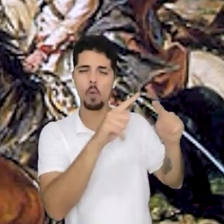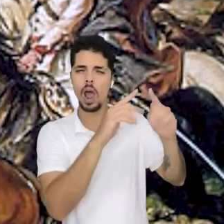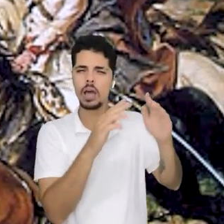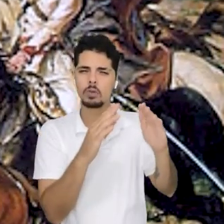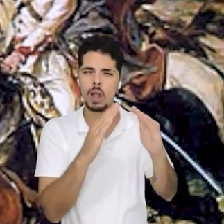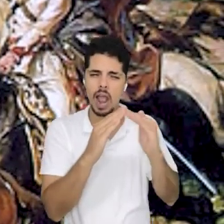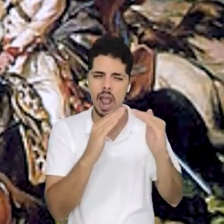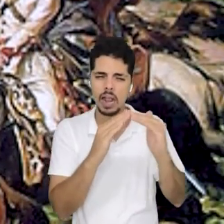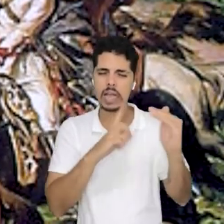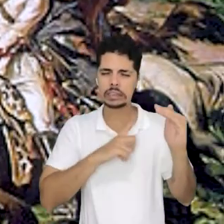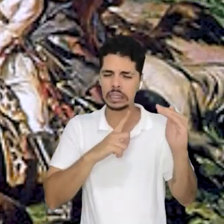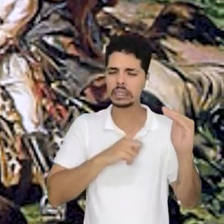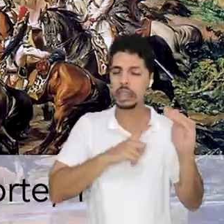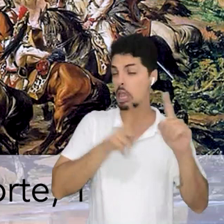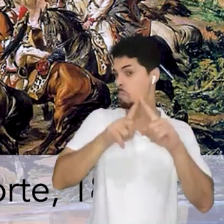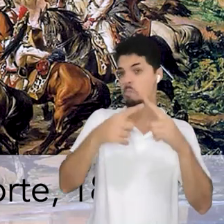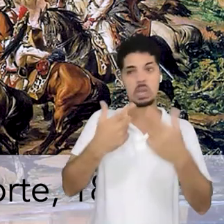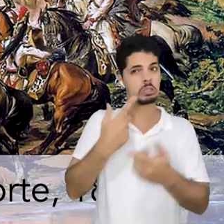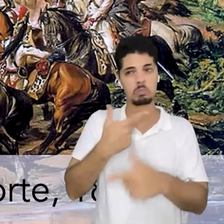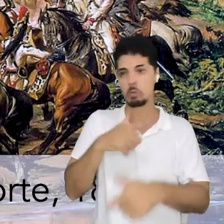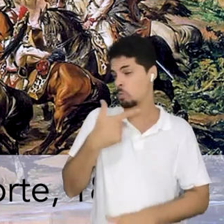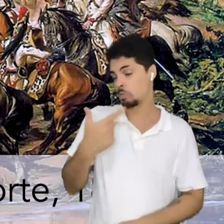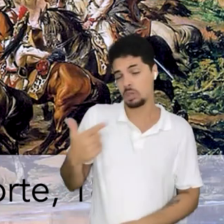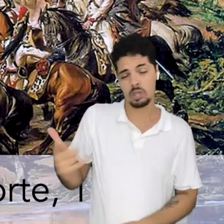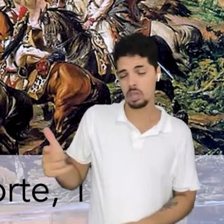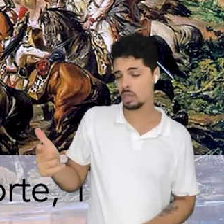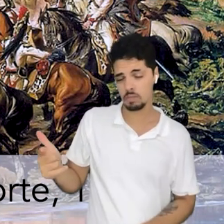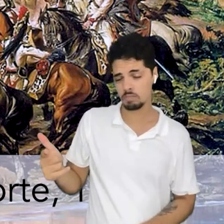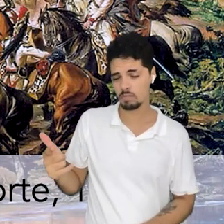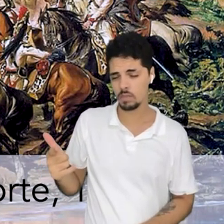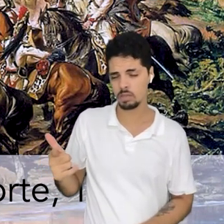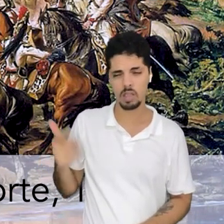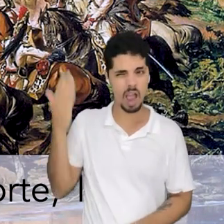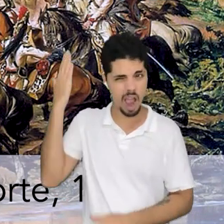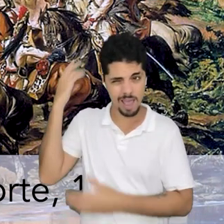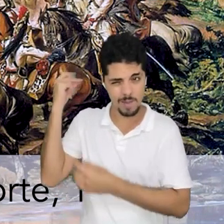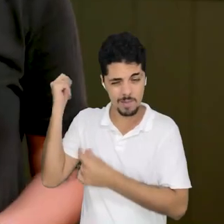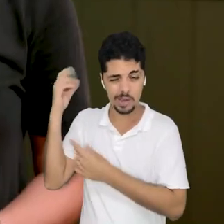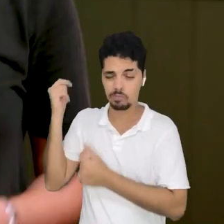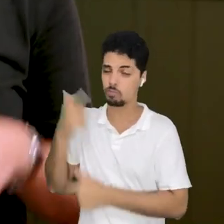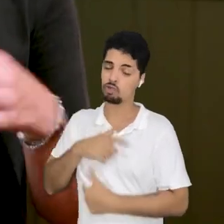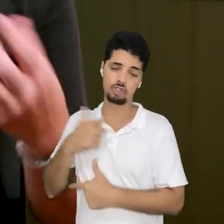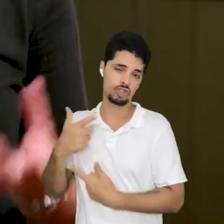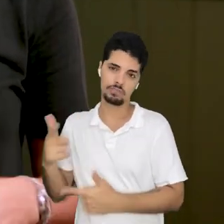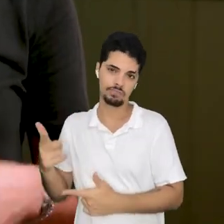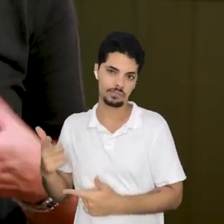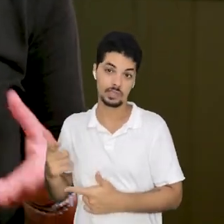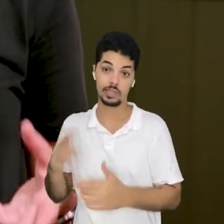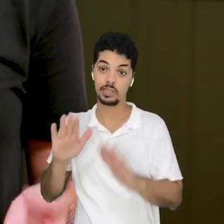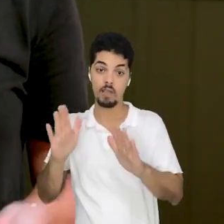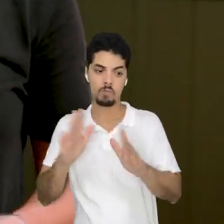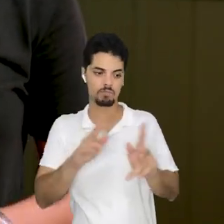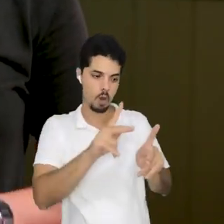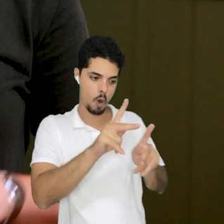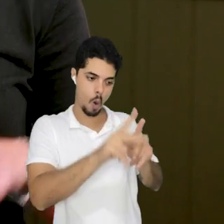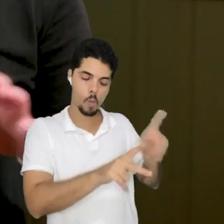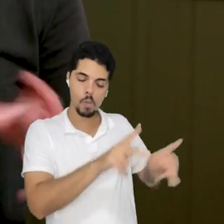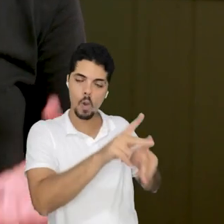Grito, que existe lá hoje em São Paulo, e a gente vê também uma representação da população mais humilde, mais